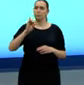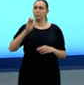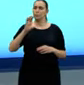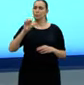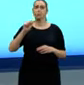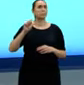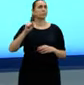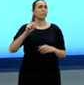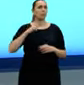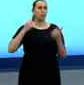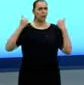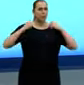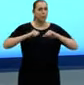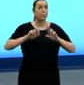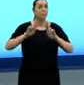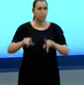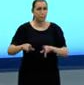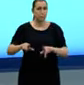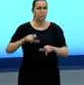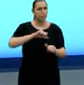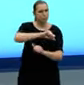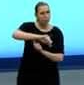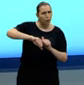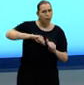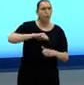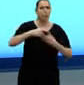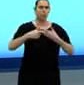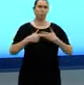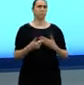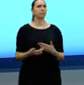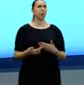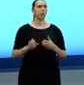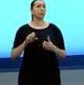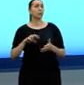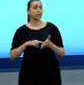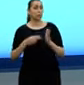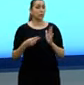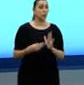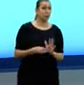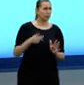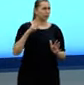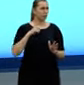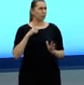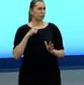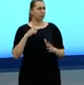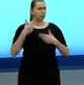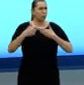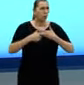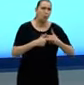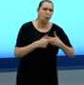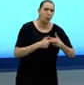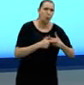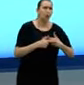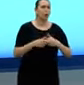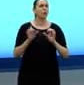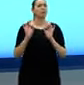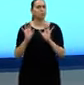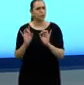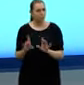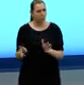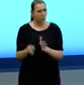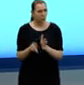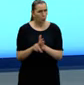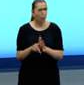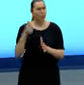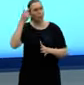de diferenciação, de transformação. Ou seja, elas já vão ter uma função definida e